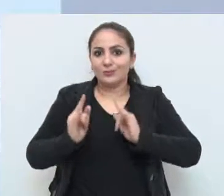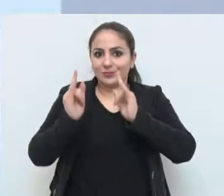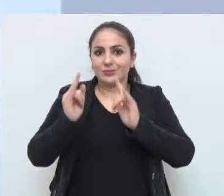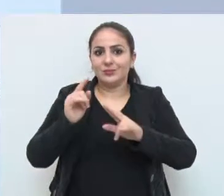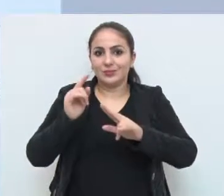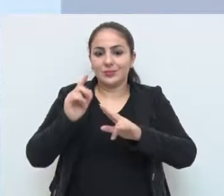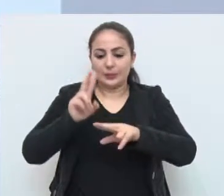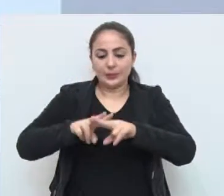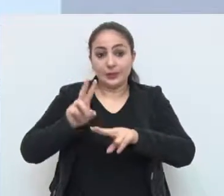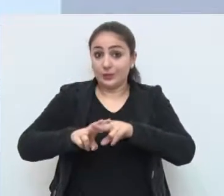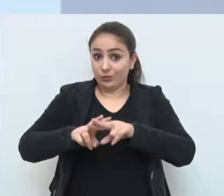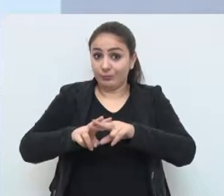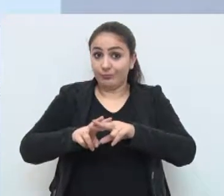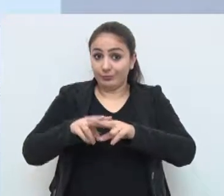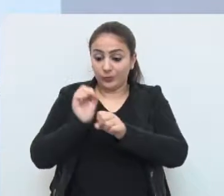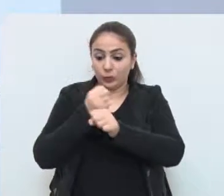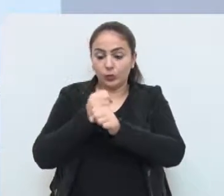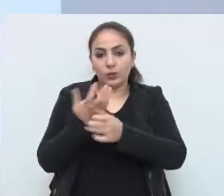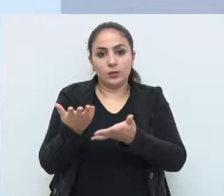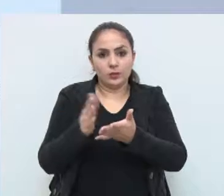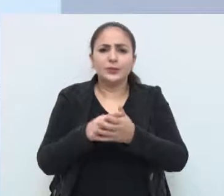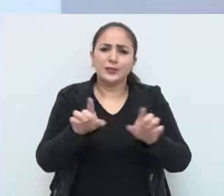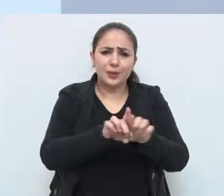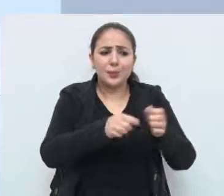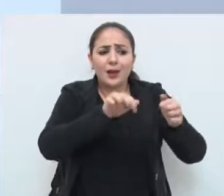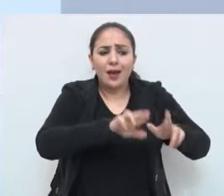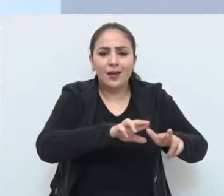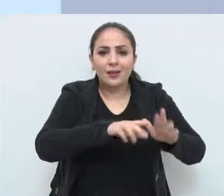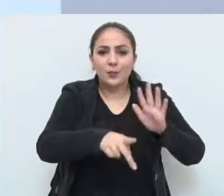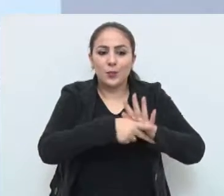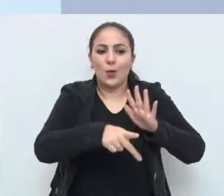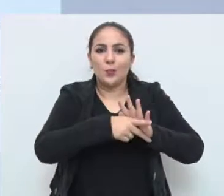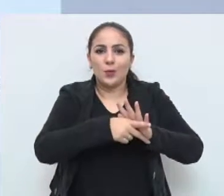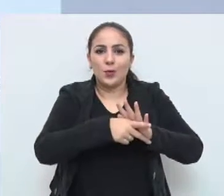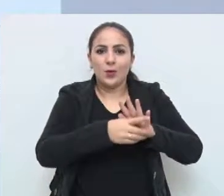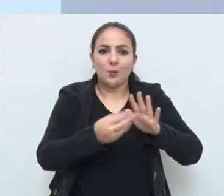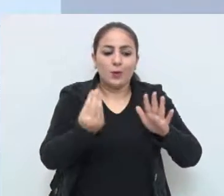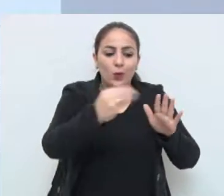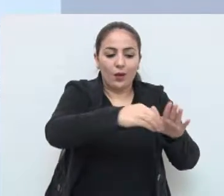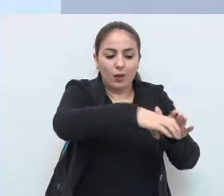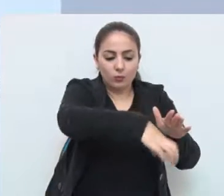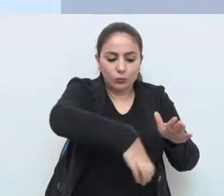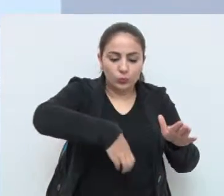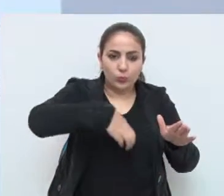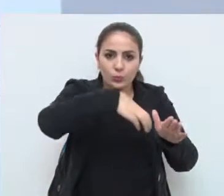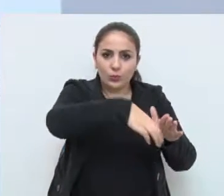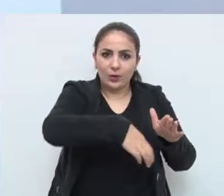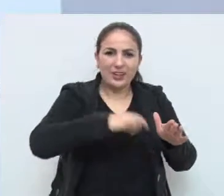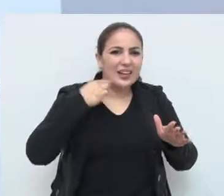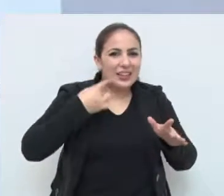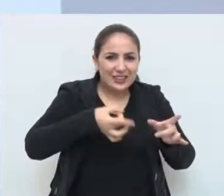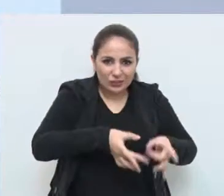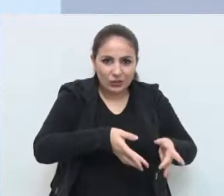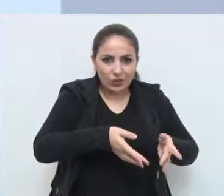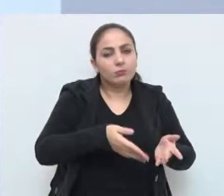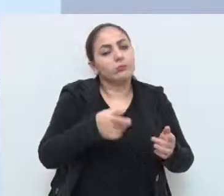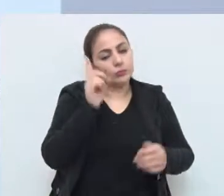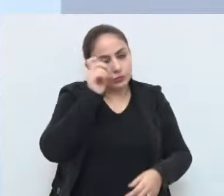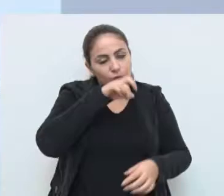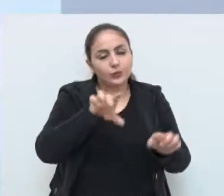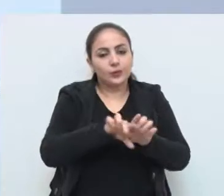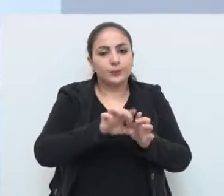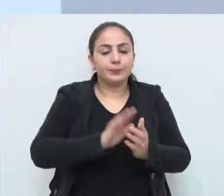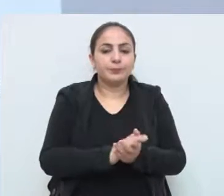construção de presídios, assim como é o caso de áreas para aterro sanitário. E naquele fato houve uma